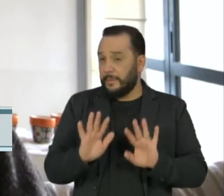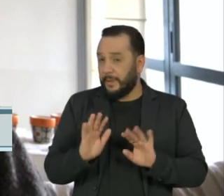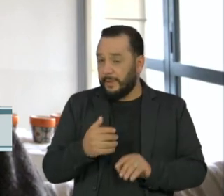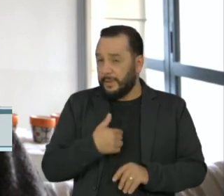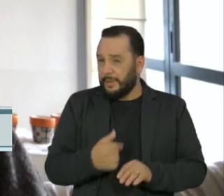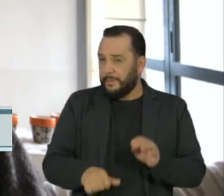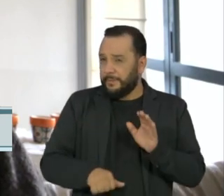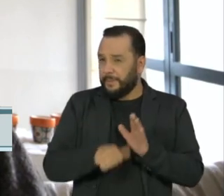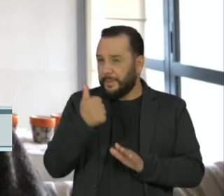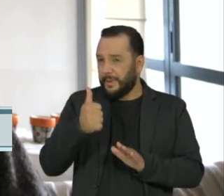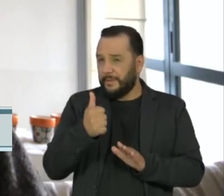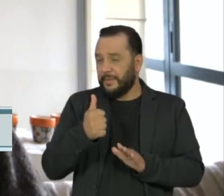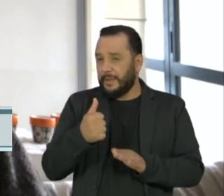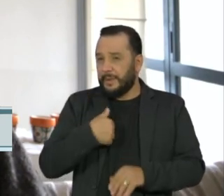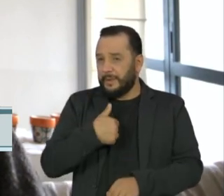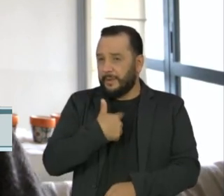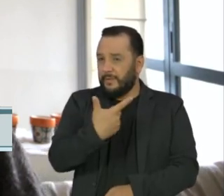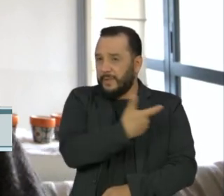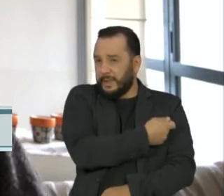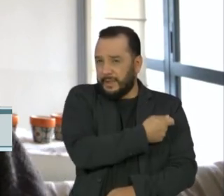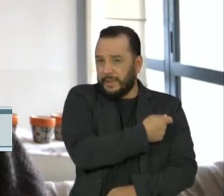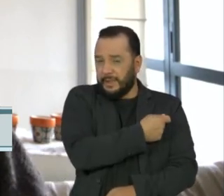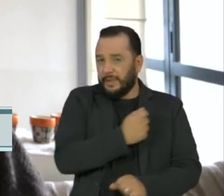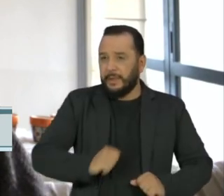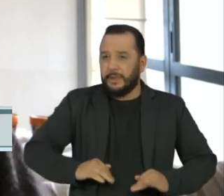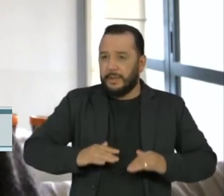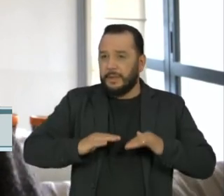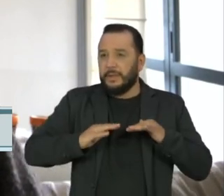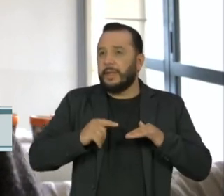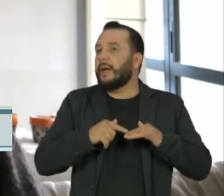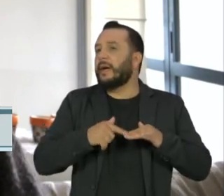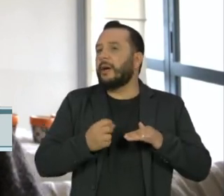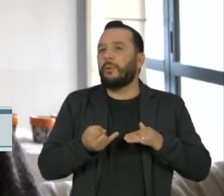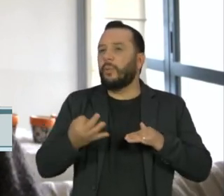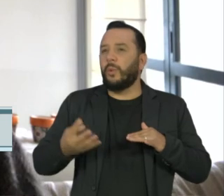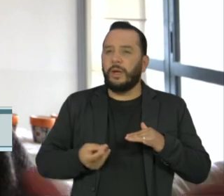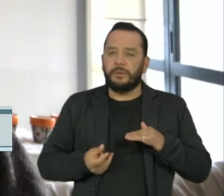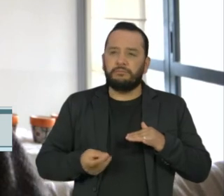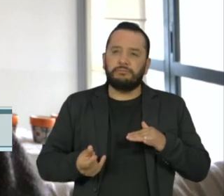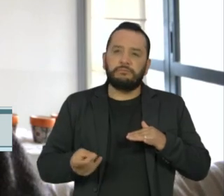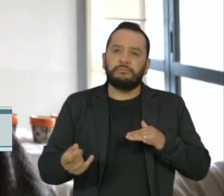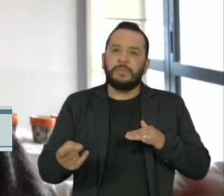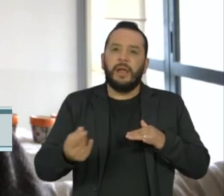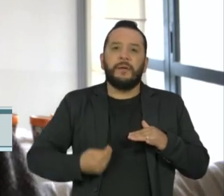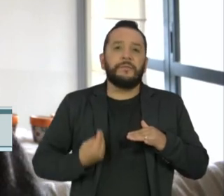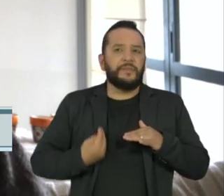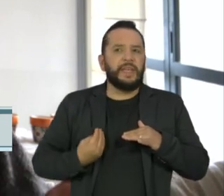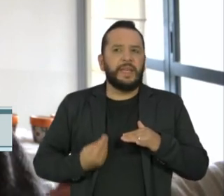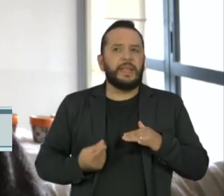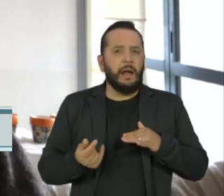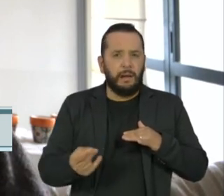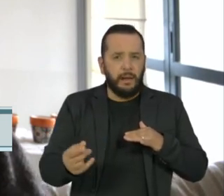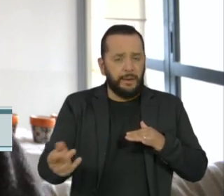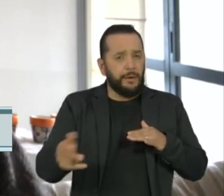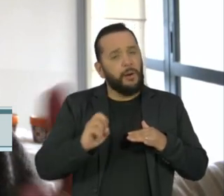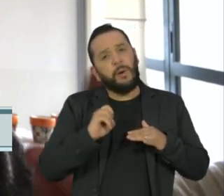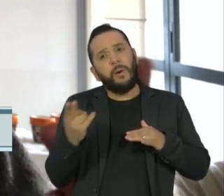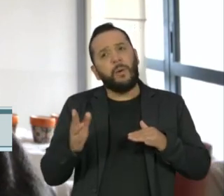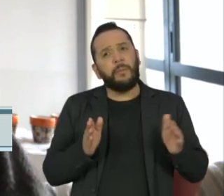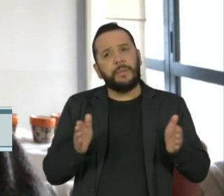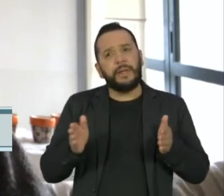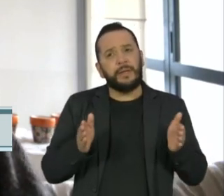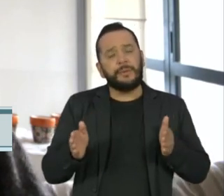será que esse indivíduo estará protegido por um tempo prolongado? Será que ele estará protegido pela vida toda? E se estiver protegido por um